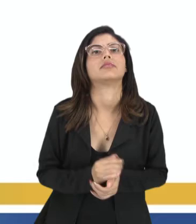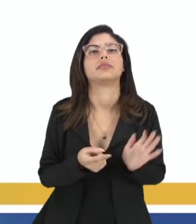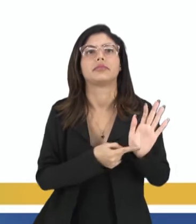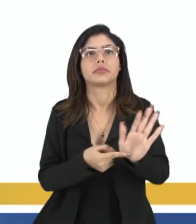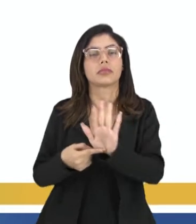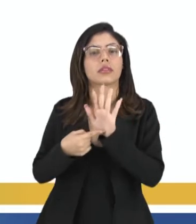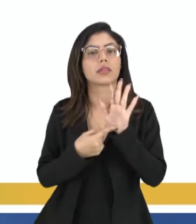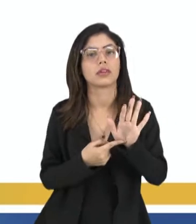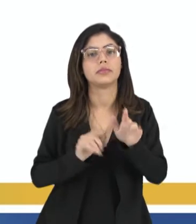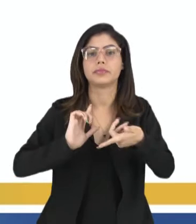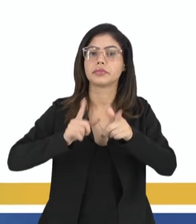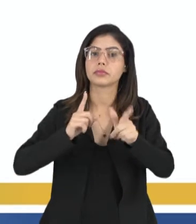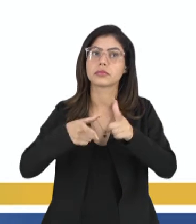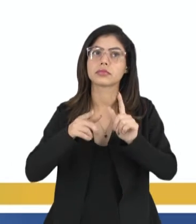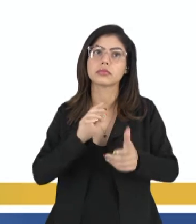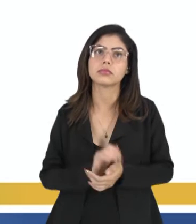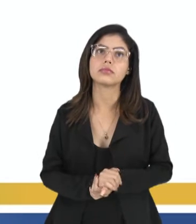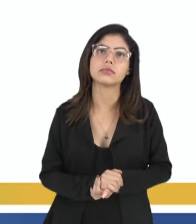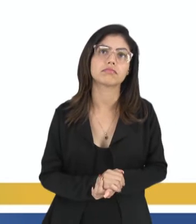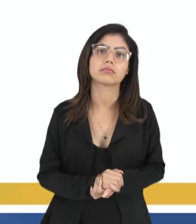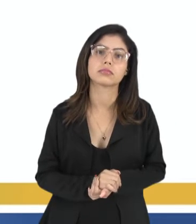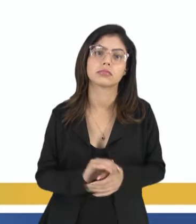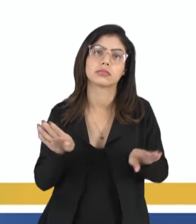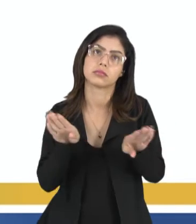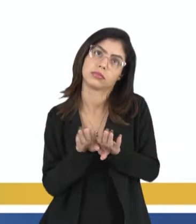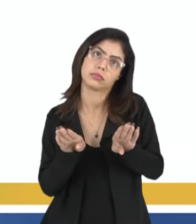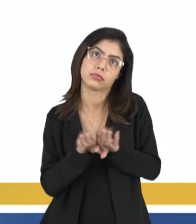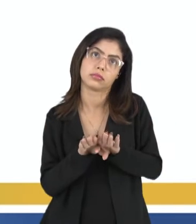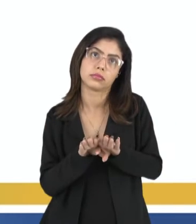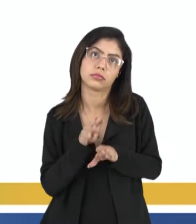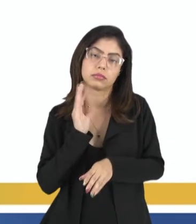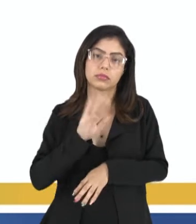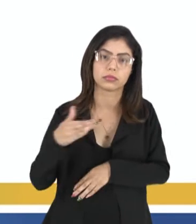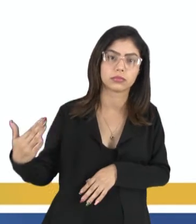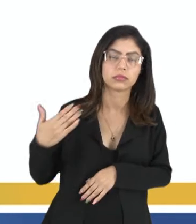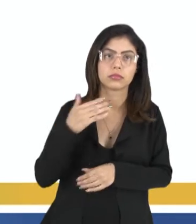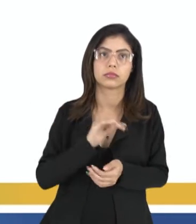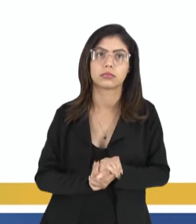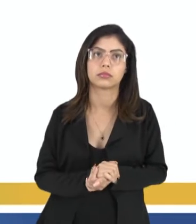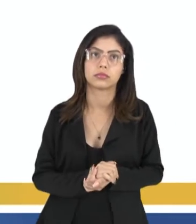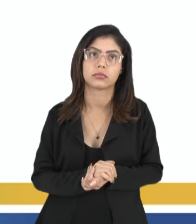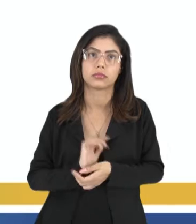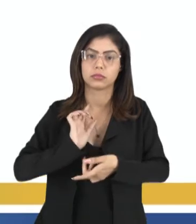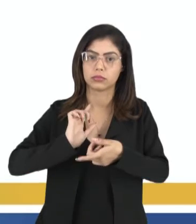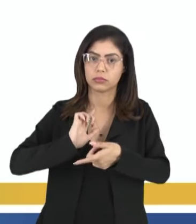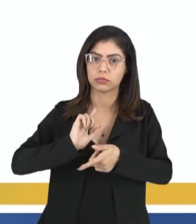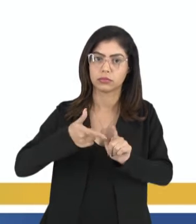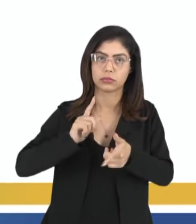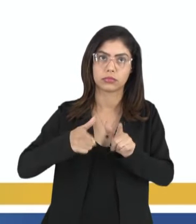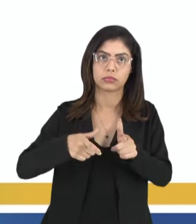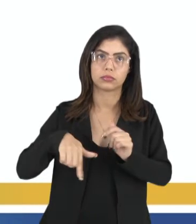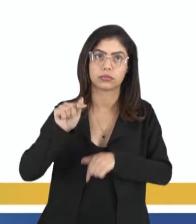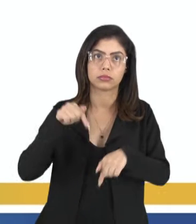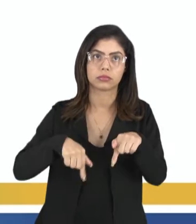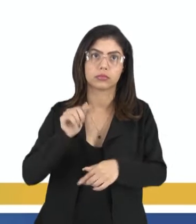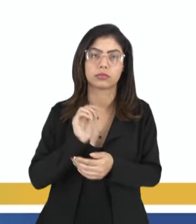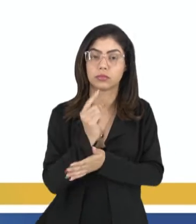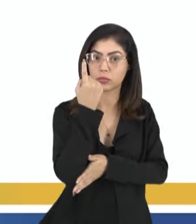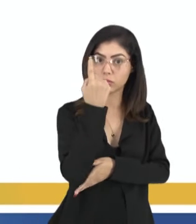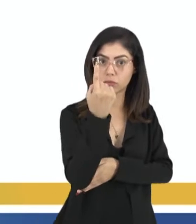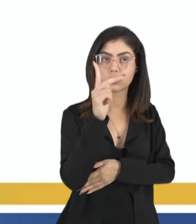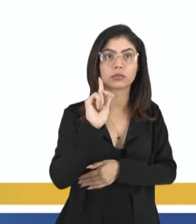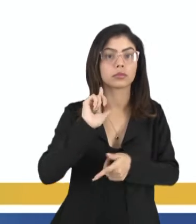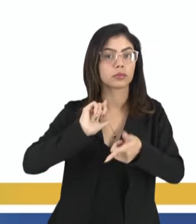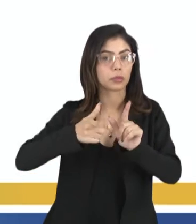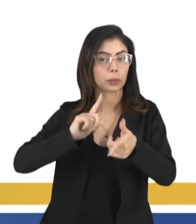representados através de letras, ok? Então, quando um elemento químico ele é representado por apenas uma